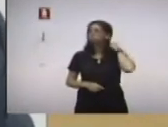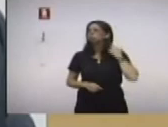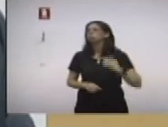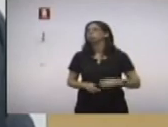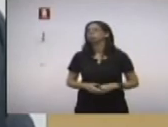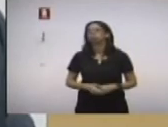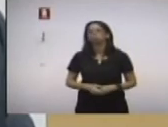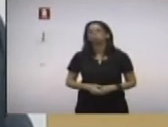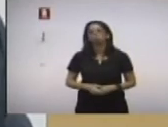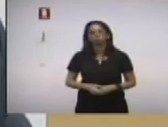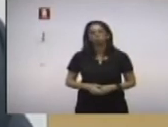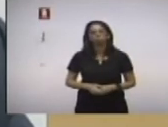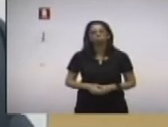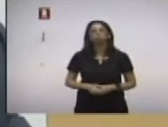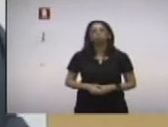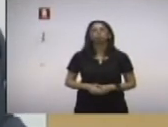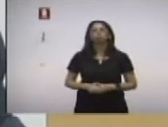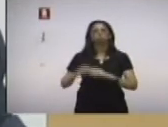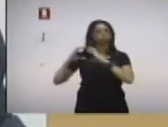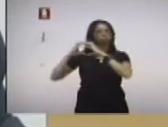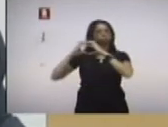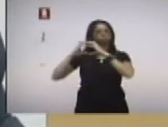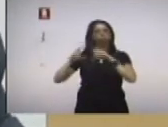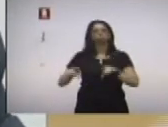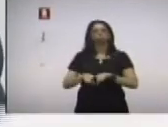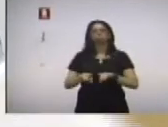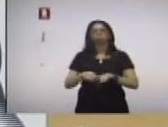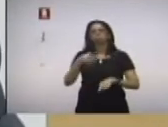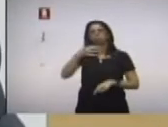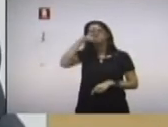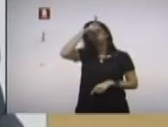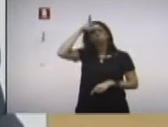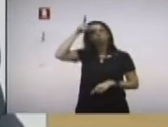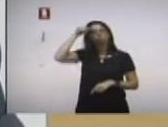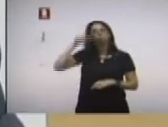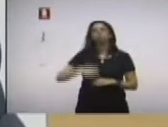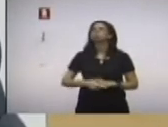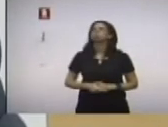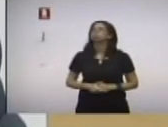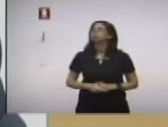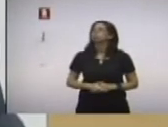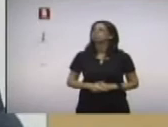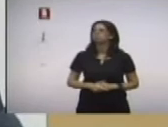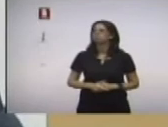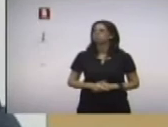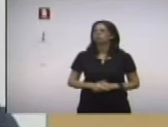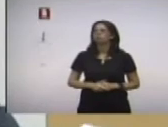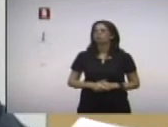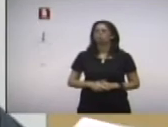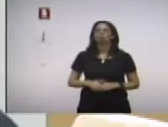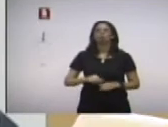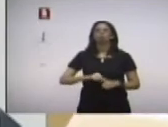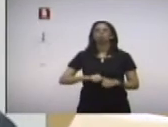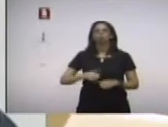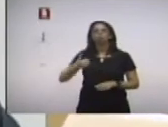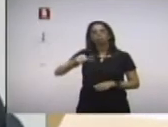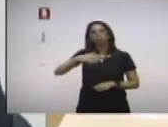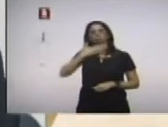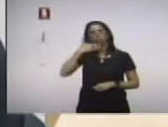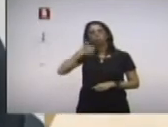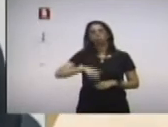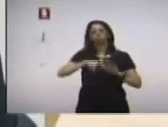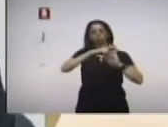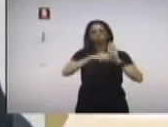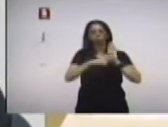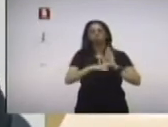a 1062 do Vereador Zé coco solicita ao executivo a atualização das normas de funcionamento do